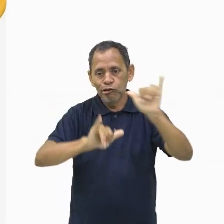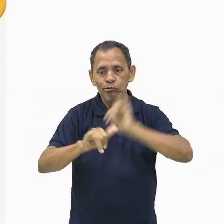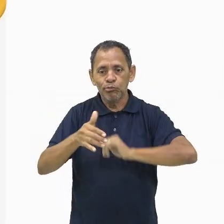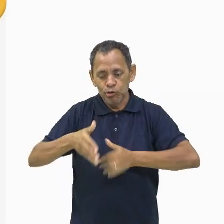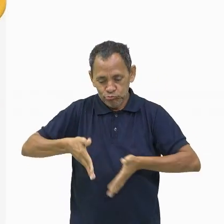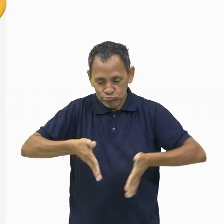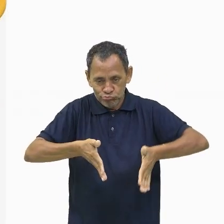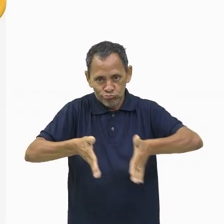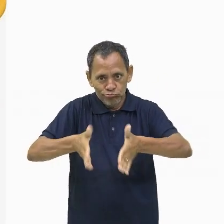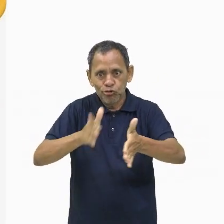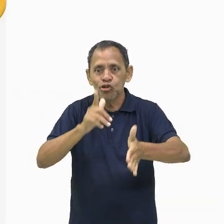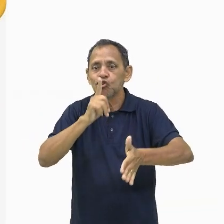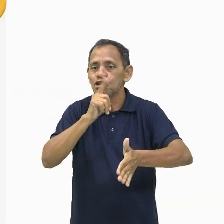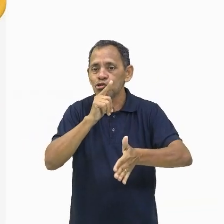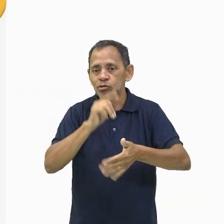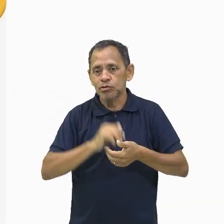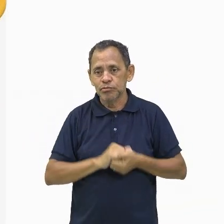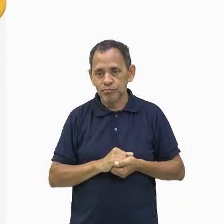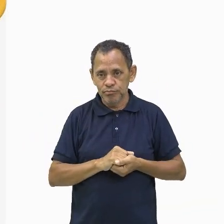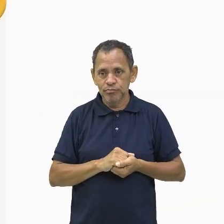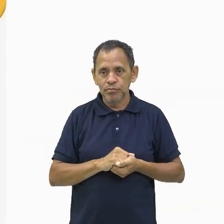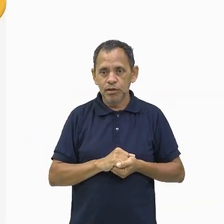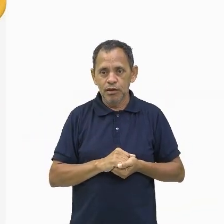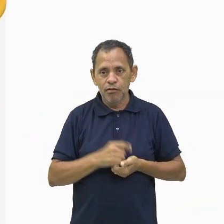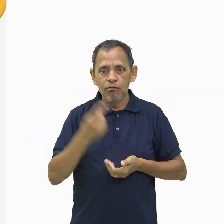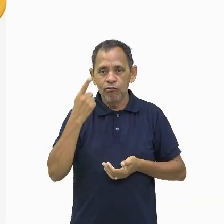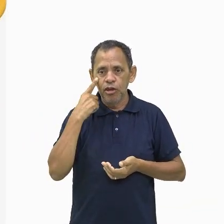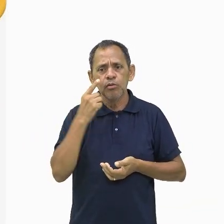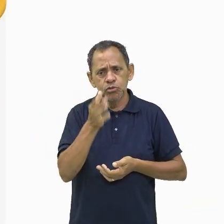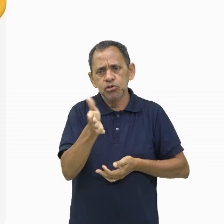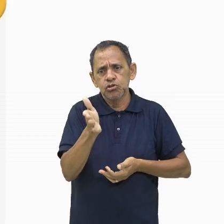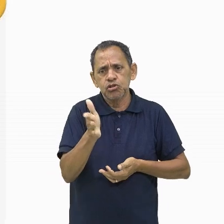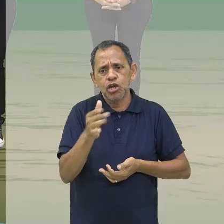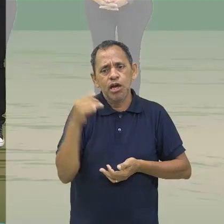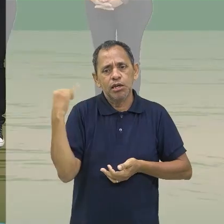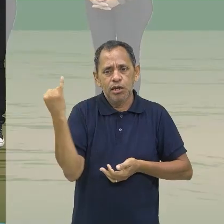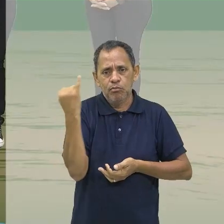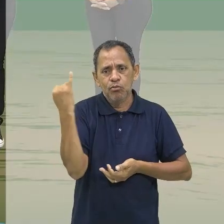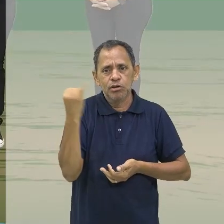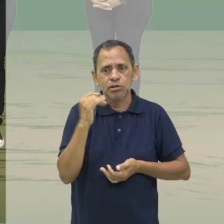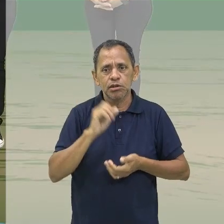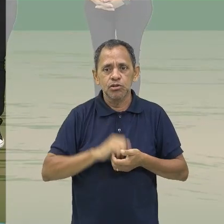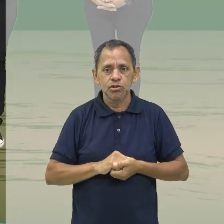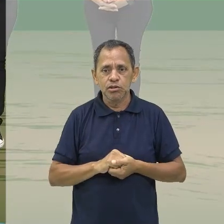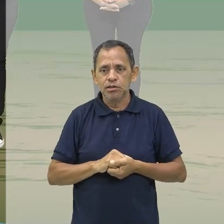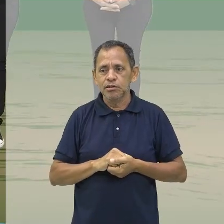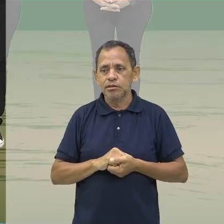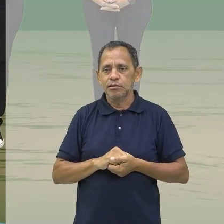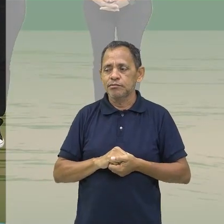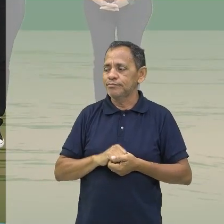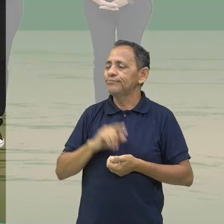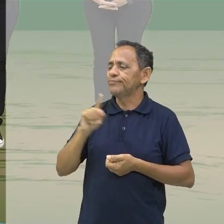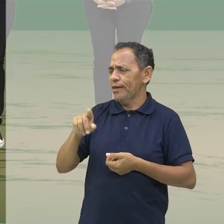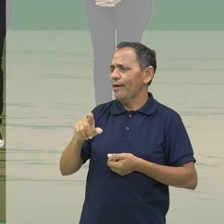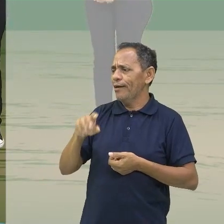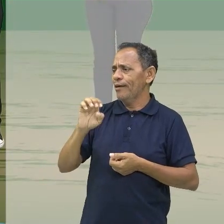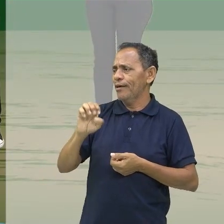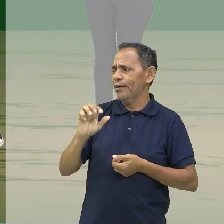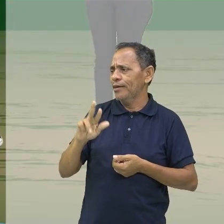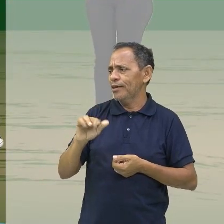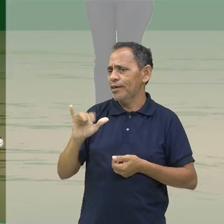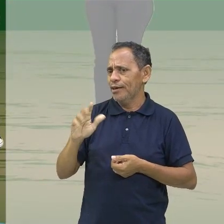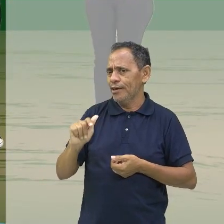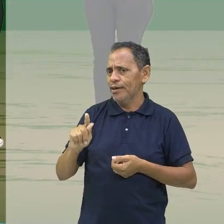né? Dessa água, que a gente viu que ela foi importante, né, Érica? Exatamente. No momento que a cobra